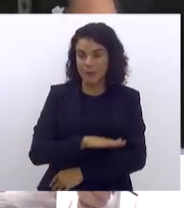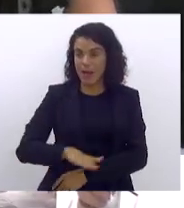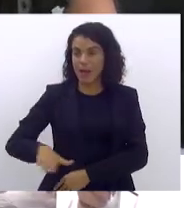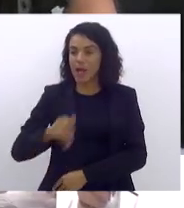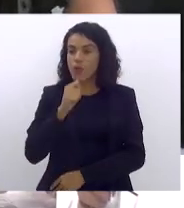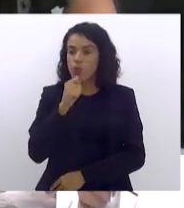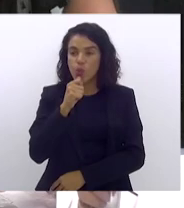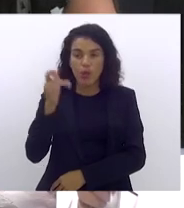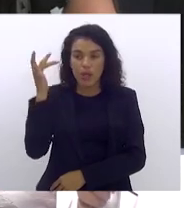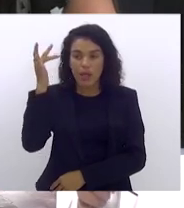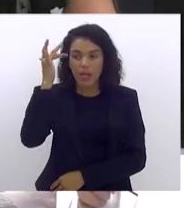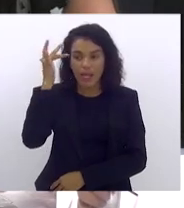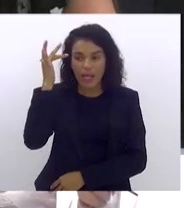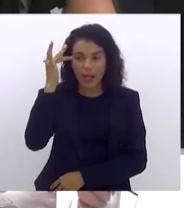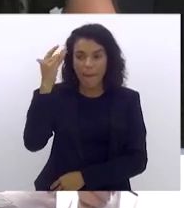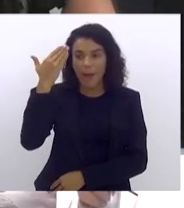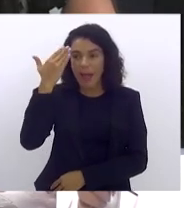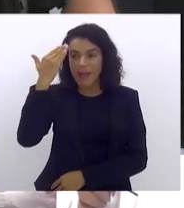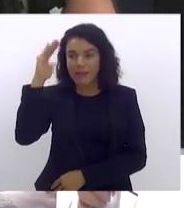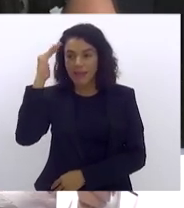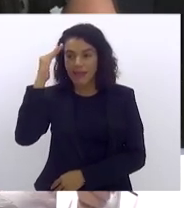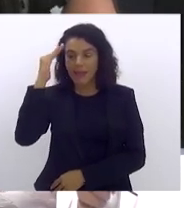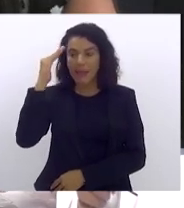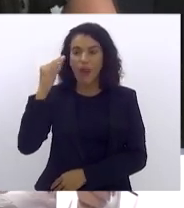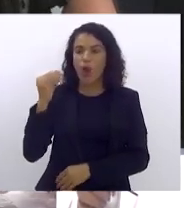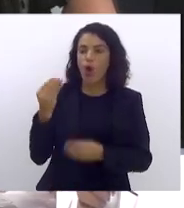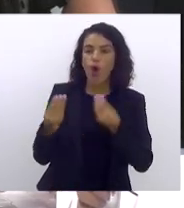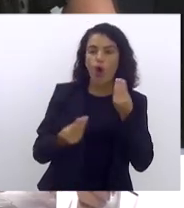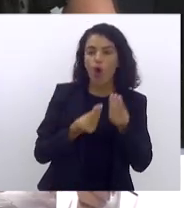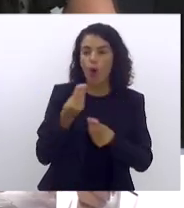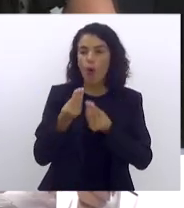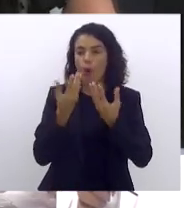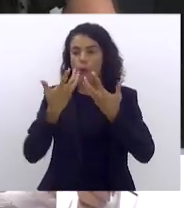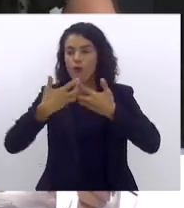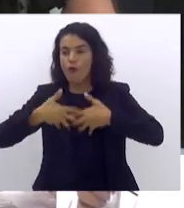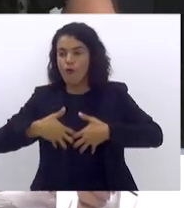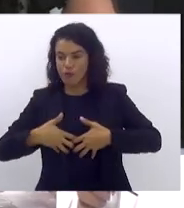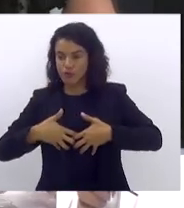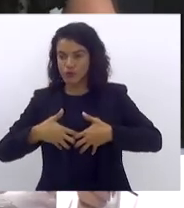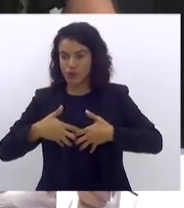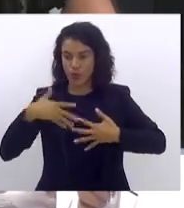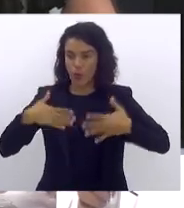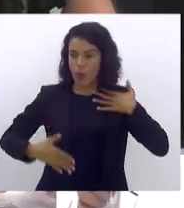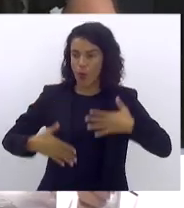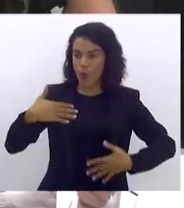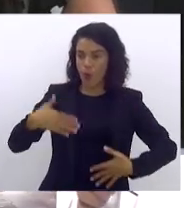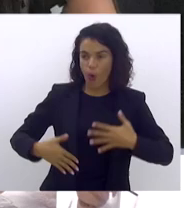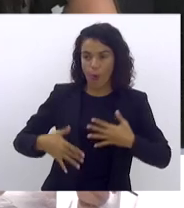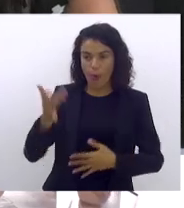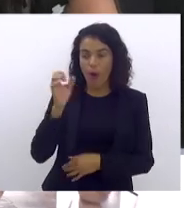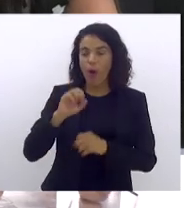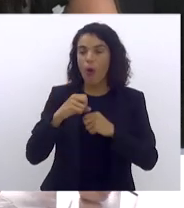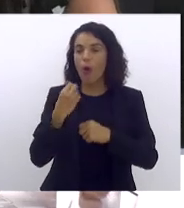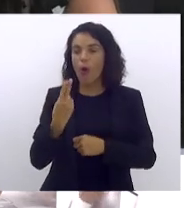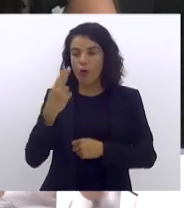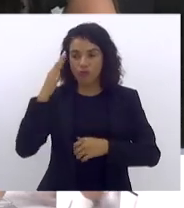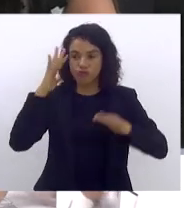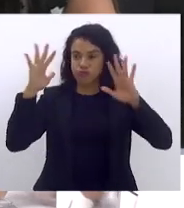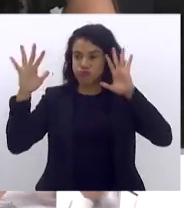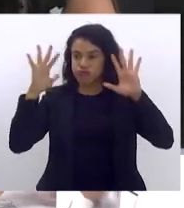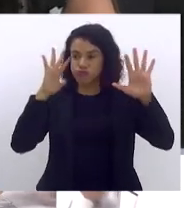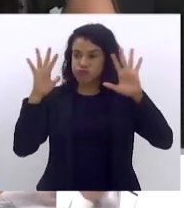têm maturidade para entender o mecanismo, que ainda não está concebido dentro da maturidade da